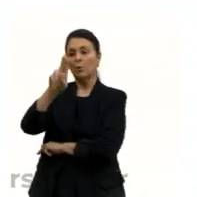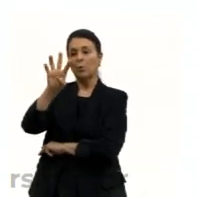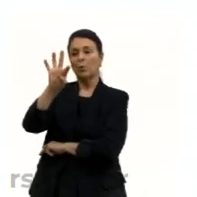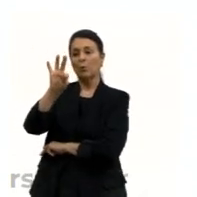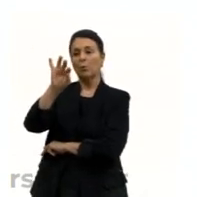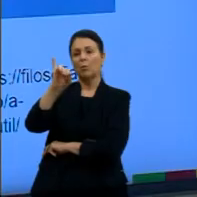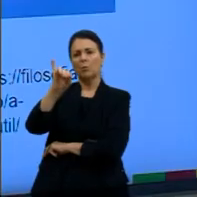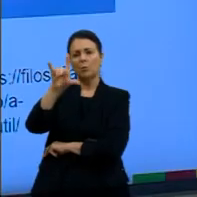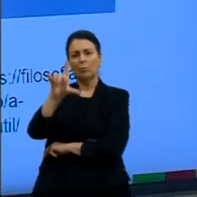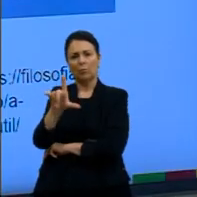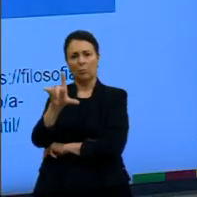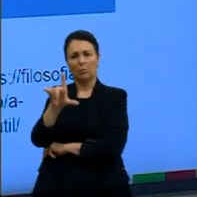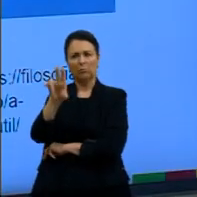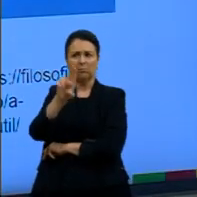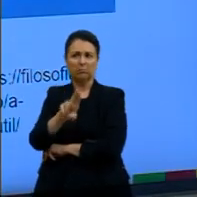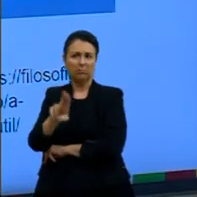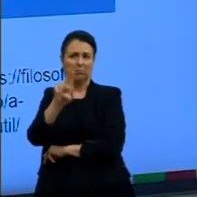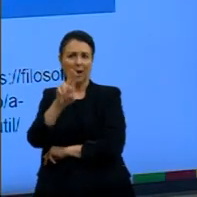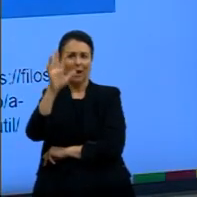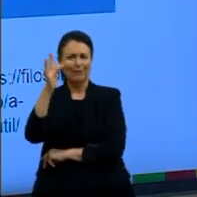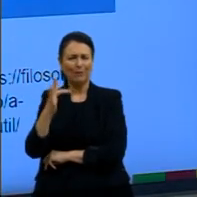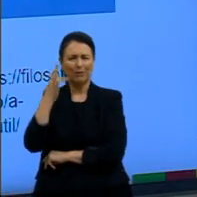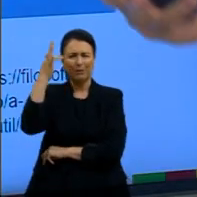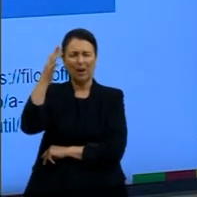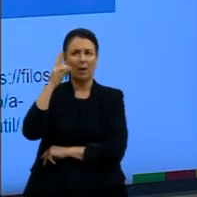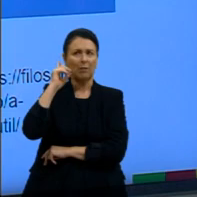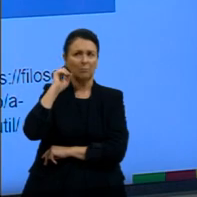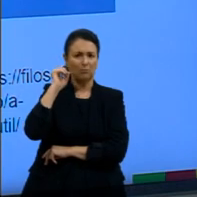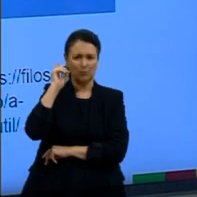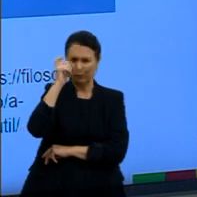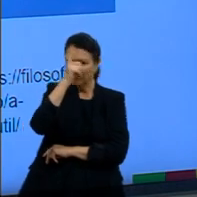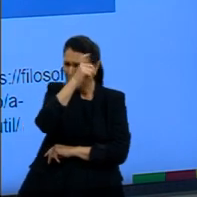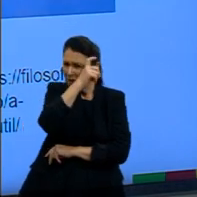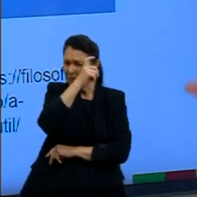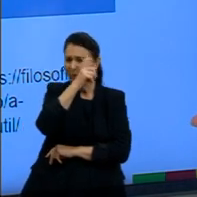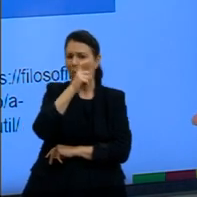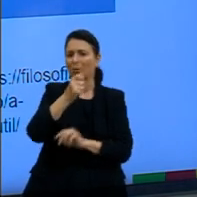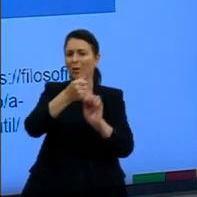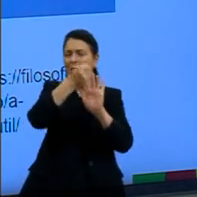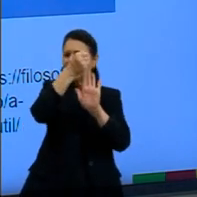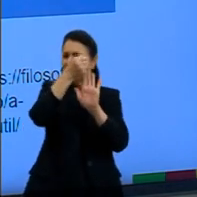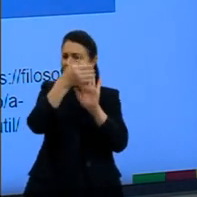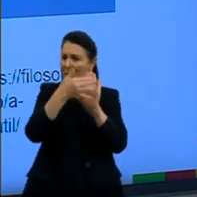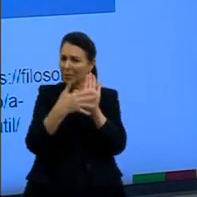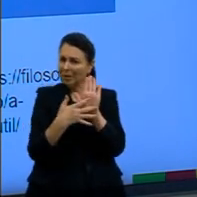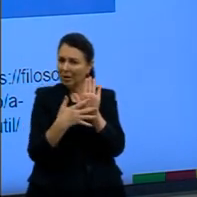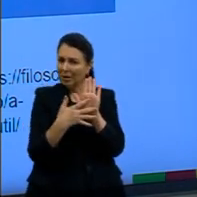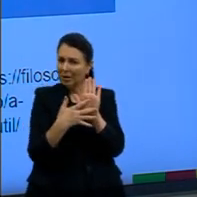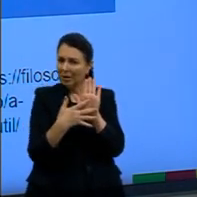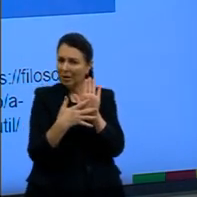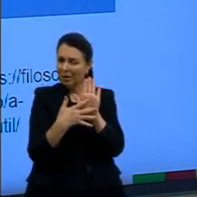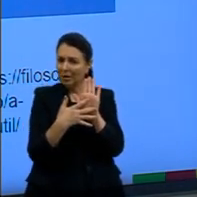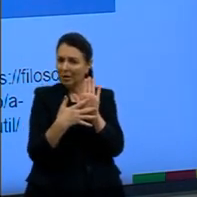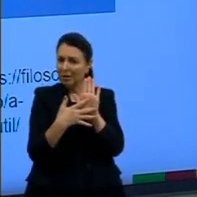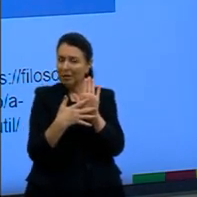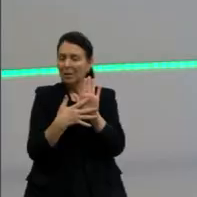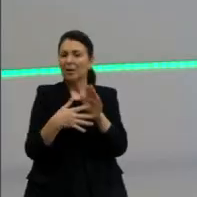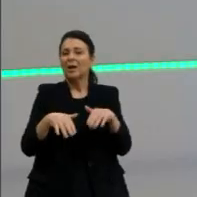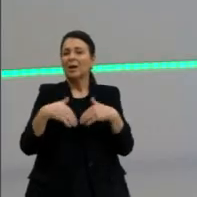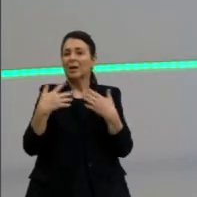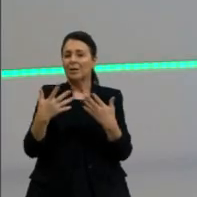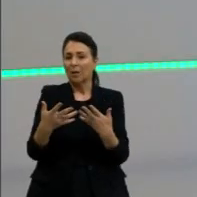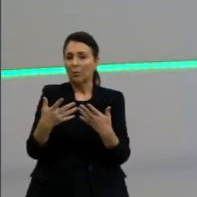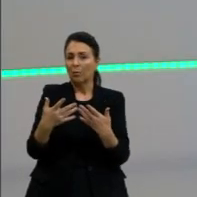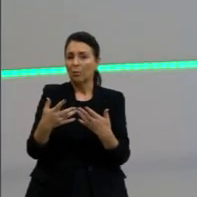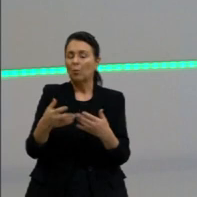é Ciência filosofia né É difícil definição de conta que o de contas é útil na filosofia partes da filosofia né Nós